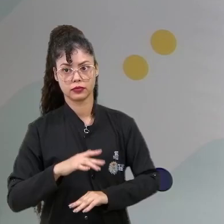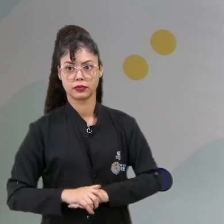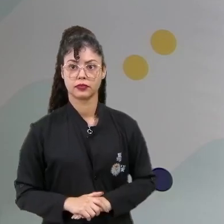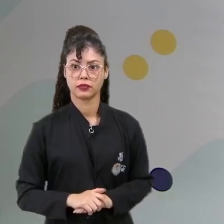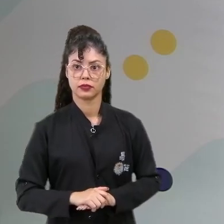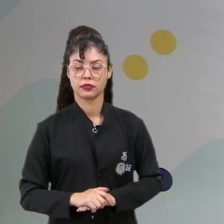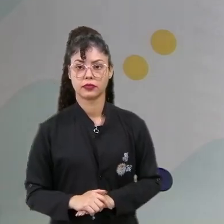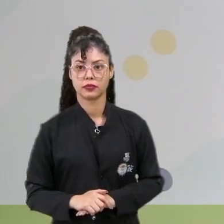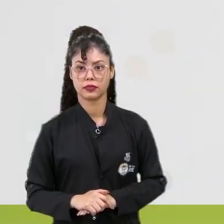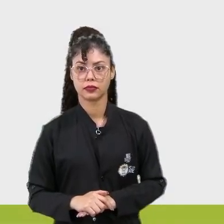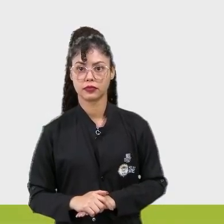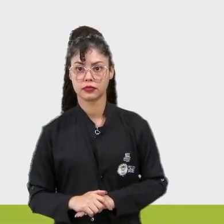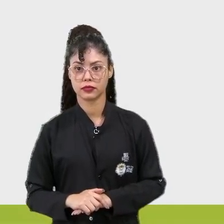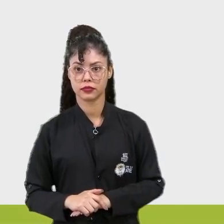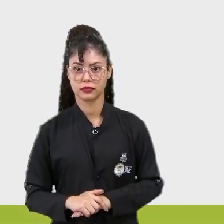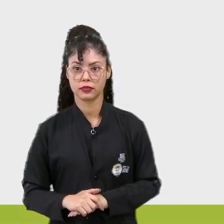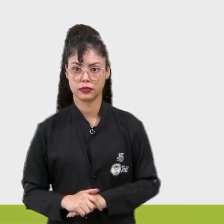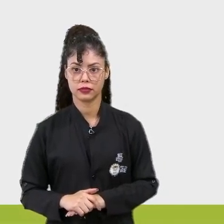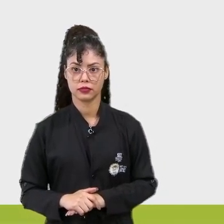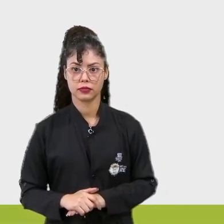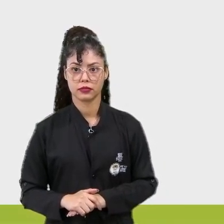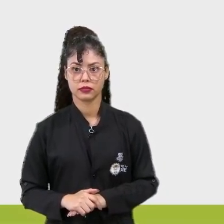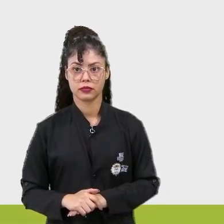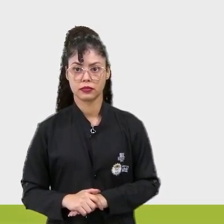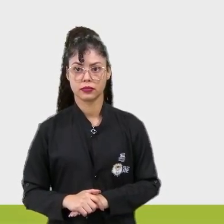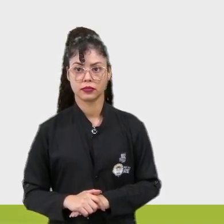ok? E vamos continuar.